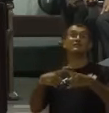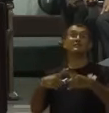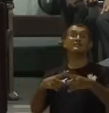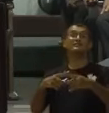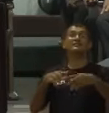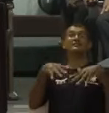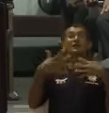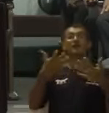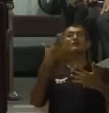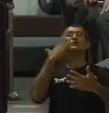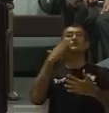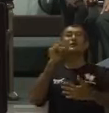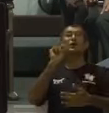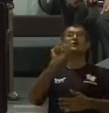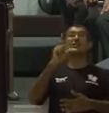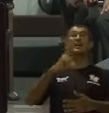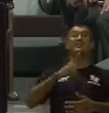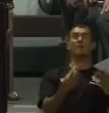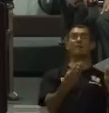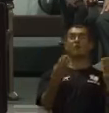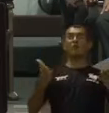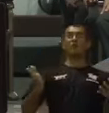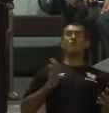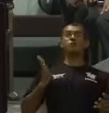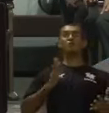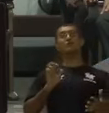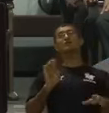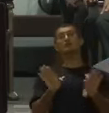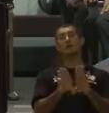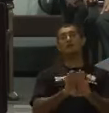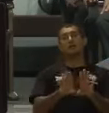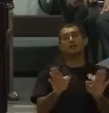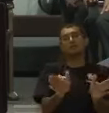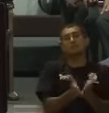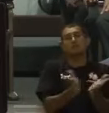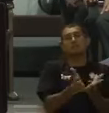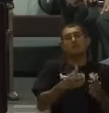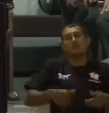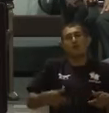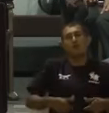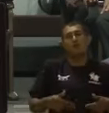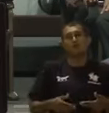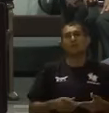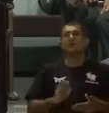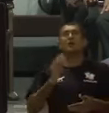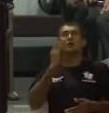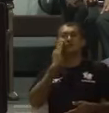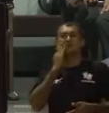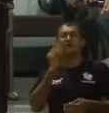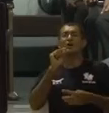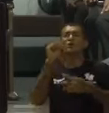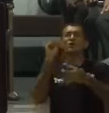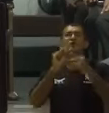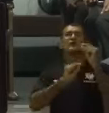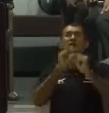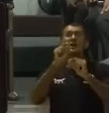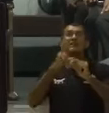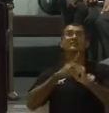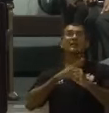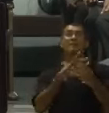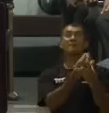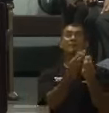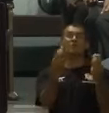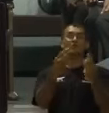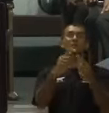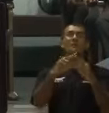eu sei o que é ter fartura, como eu sei também o que é ter fome, eu sei o que é ter